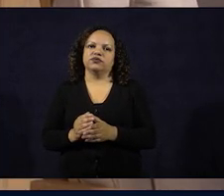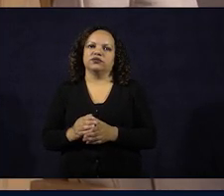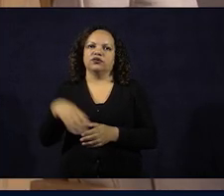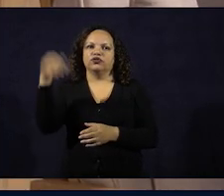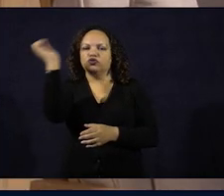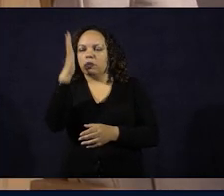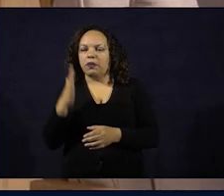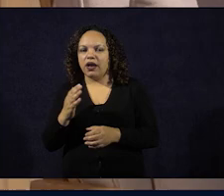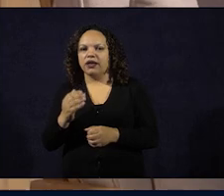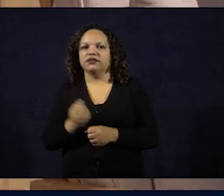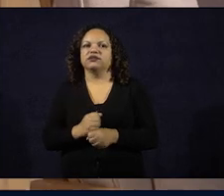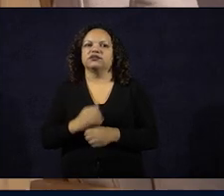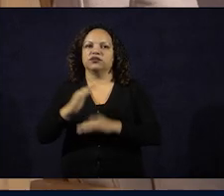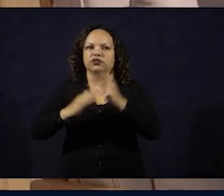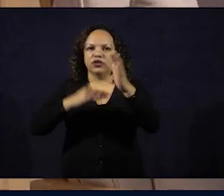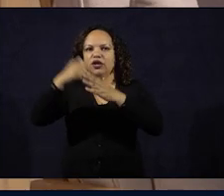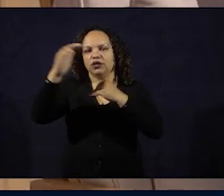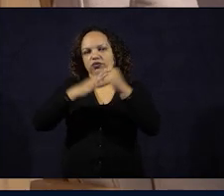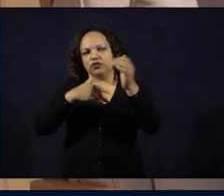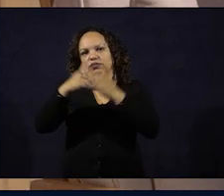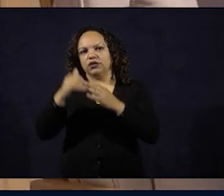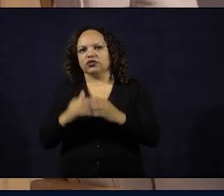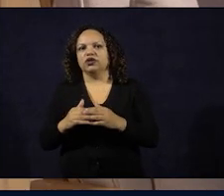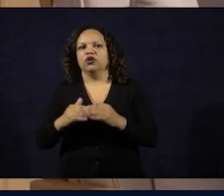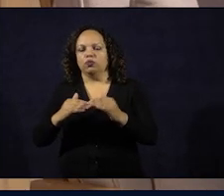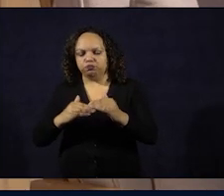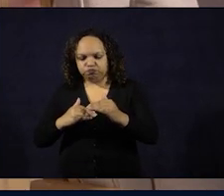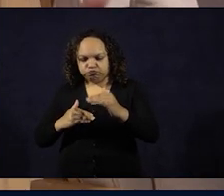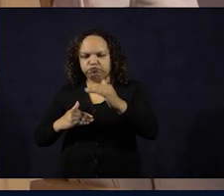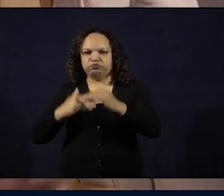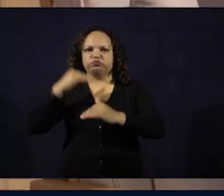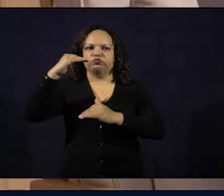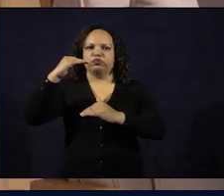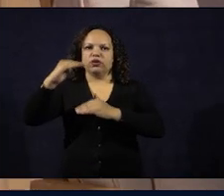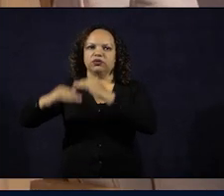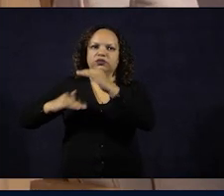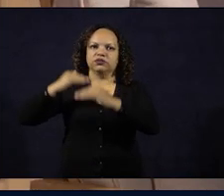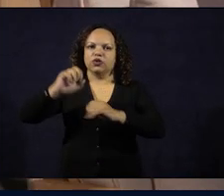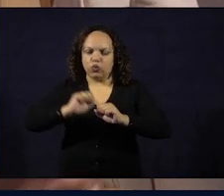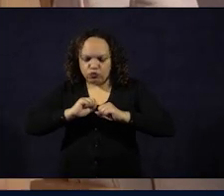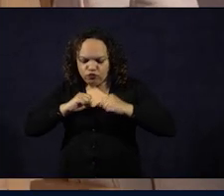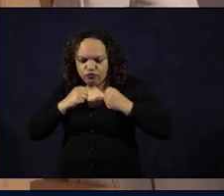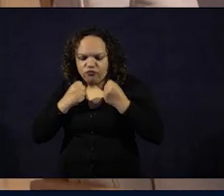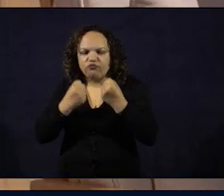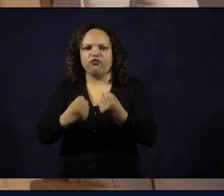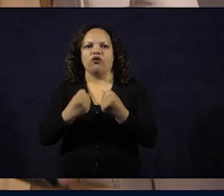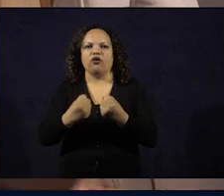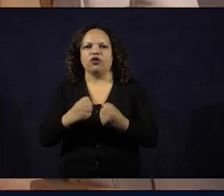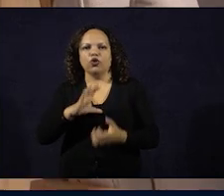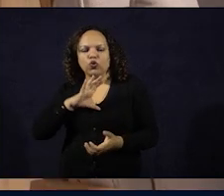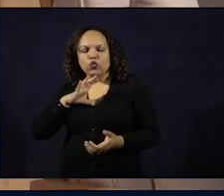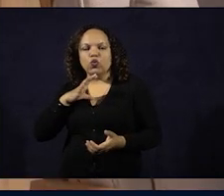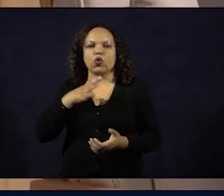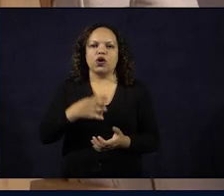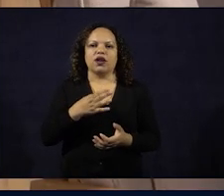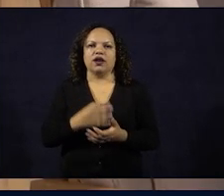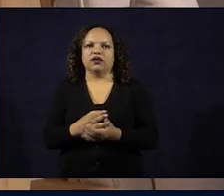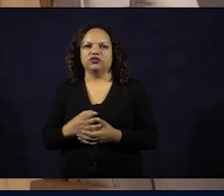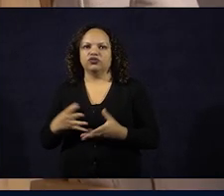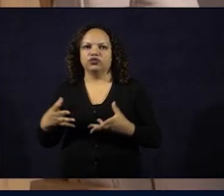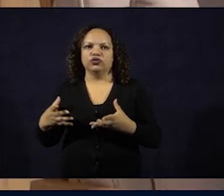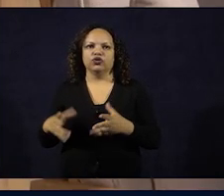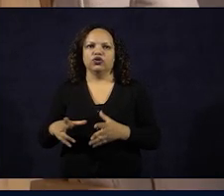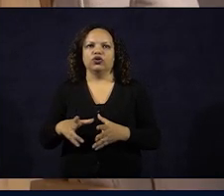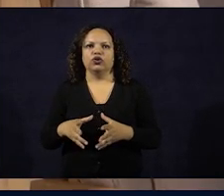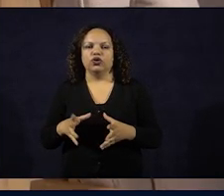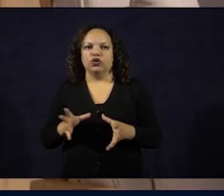em desenvolvimento e ser um país desenvolvido. Porque nós temos, com determinação, com destemor, com sacrifício do setor